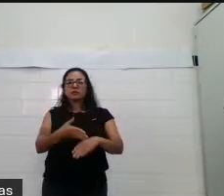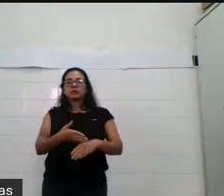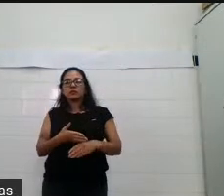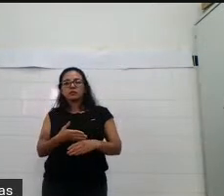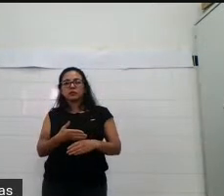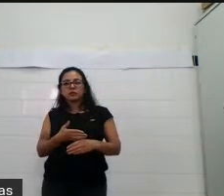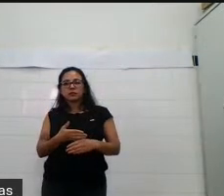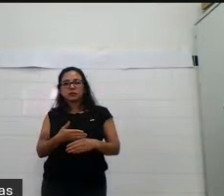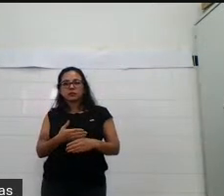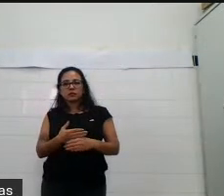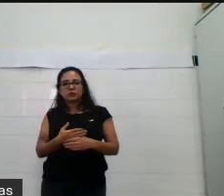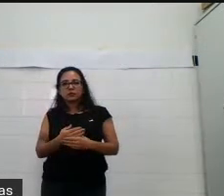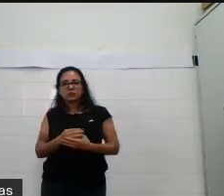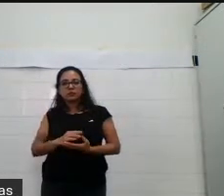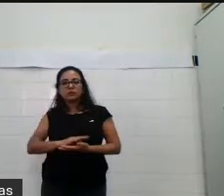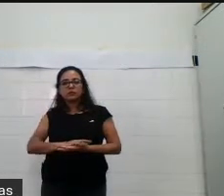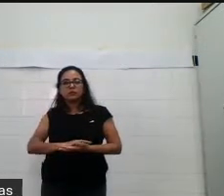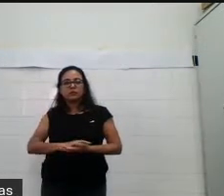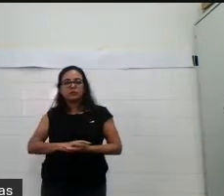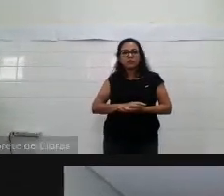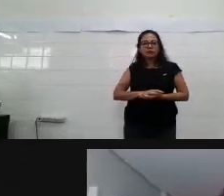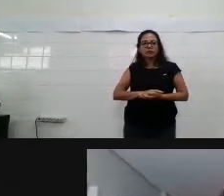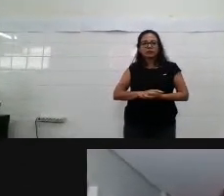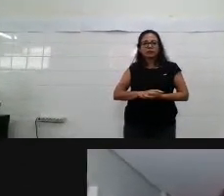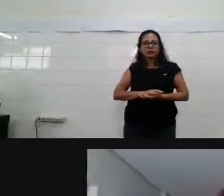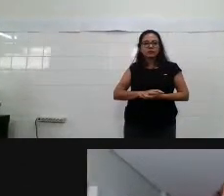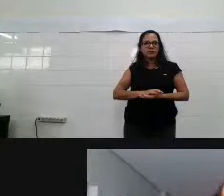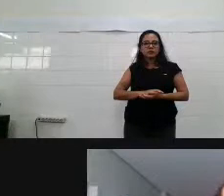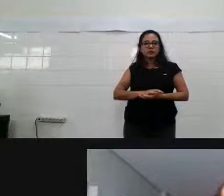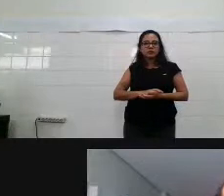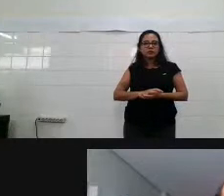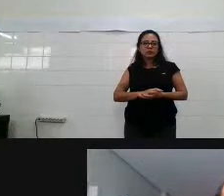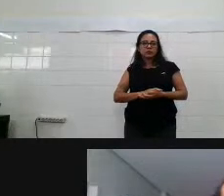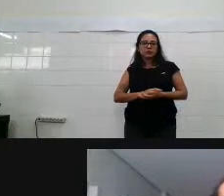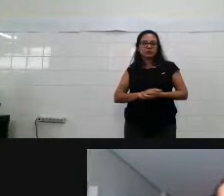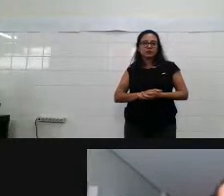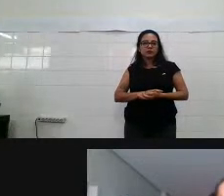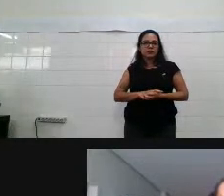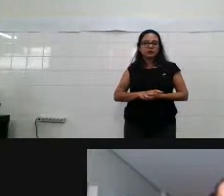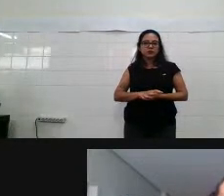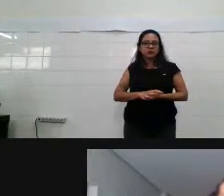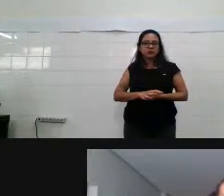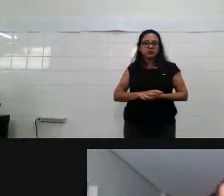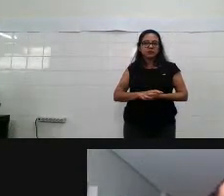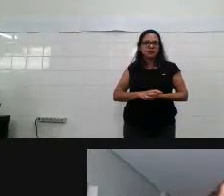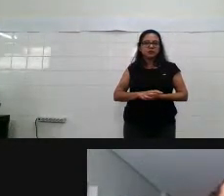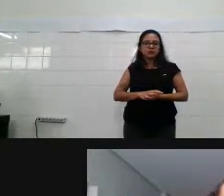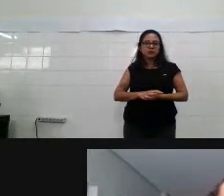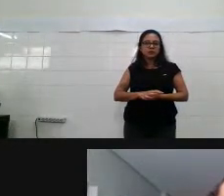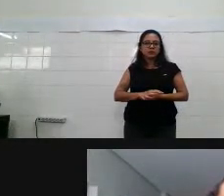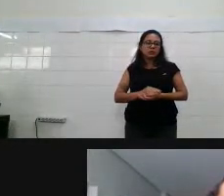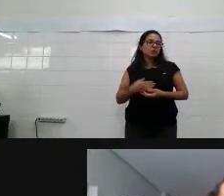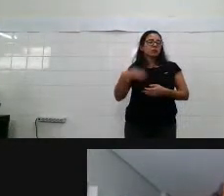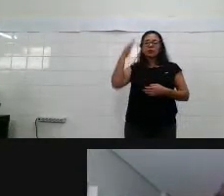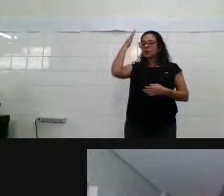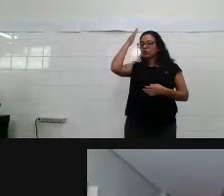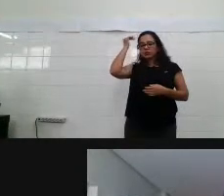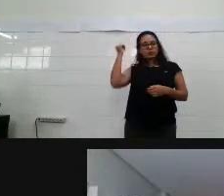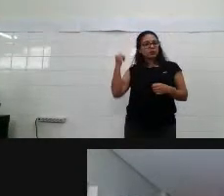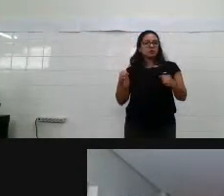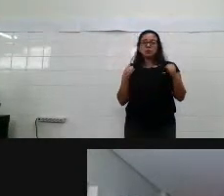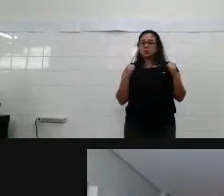das interfaces que isso tem com outras dimensões, né? Porque, por exemplo, eu sei que não dá para pensar, por